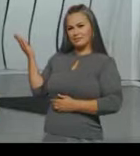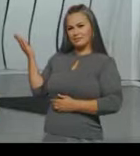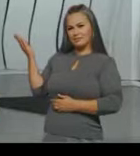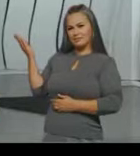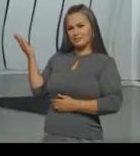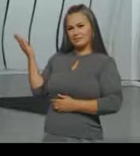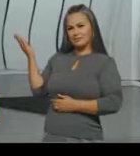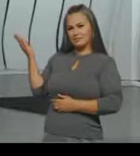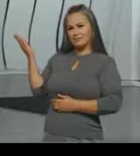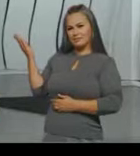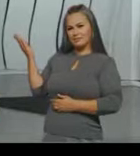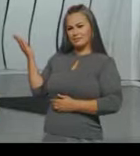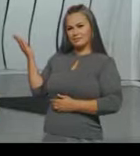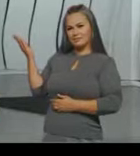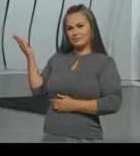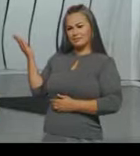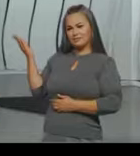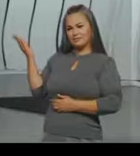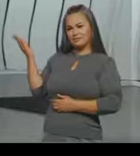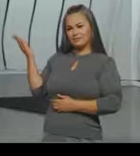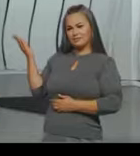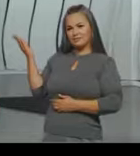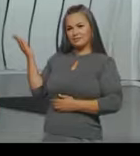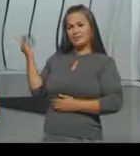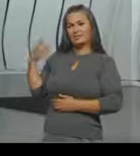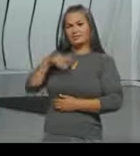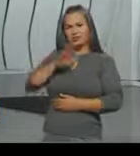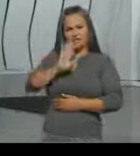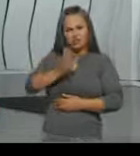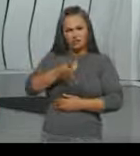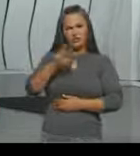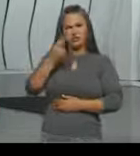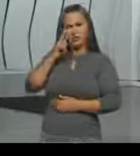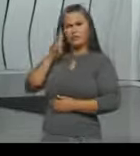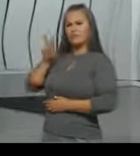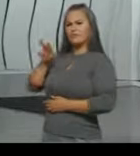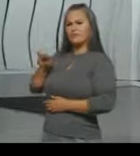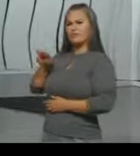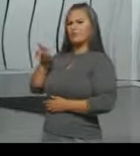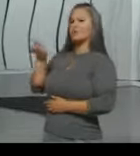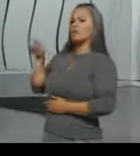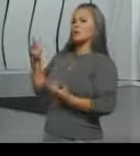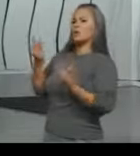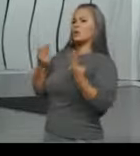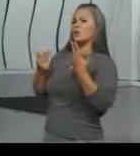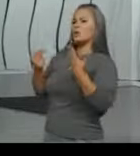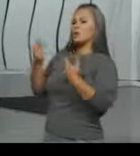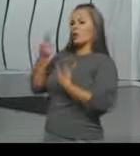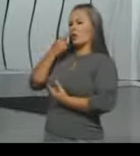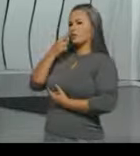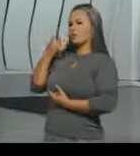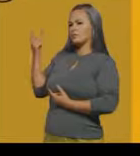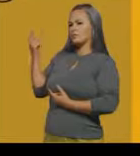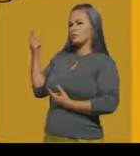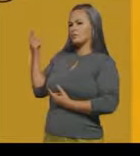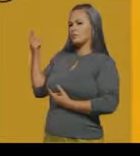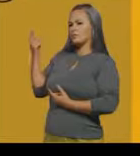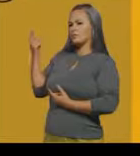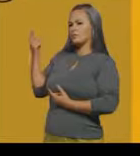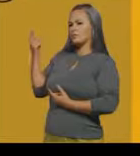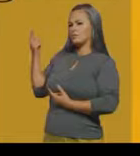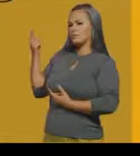O pessoal usa dessa forma aqui, olha. eles usam o diâmetro com esse símbolo assim,